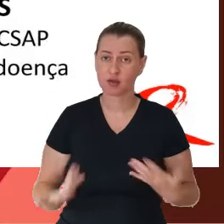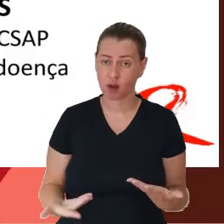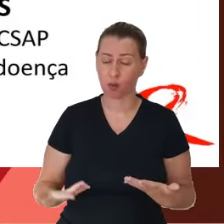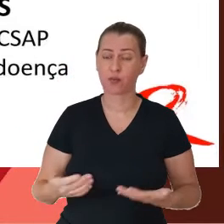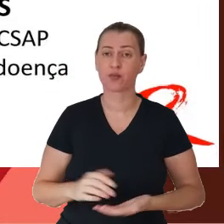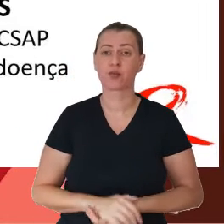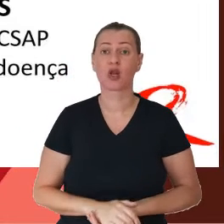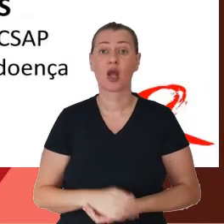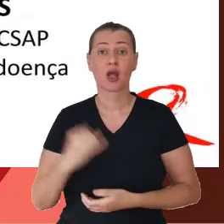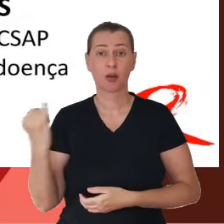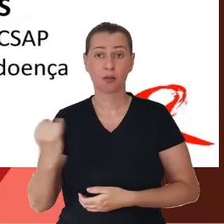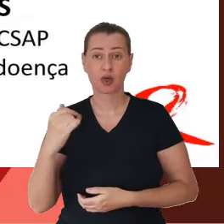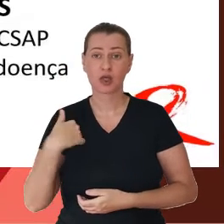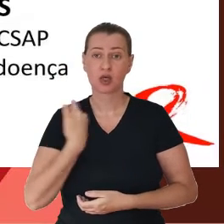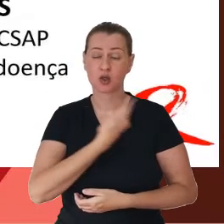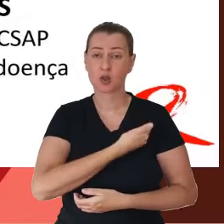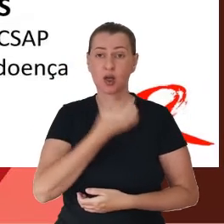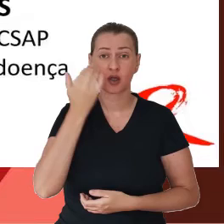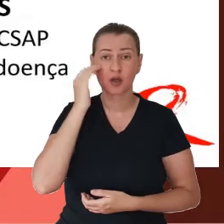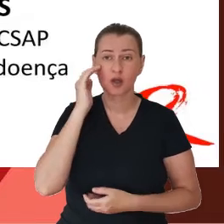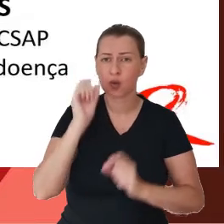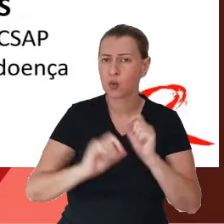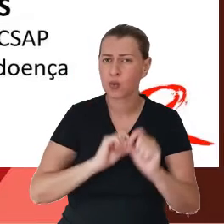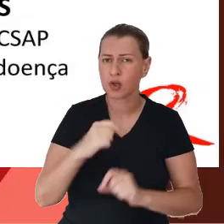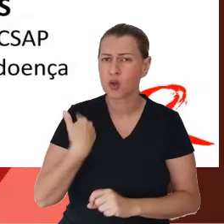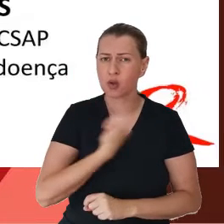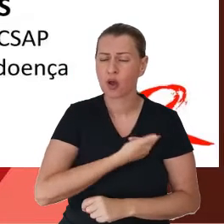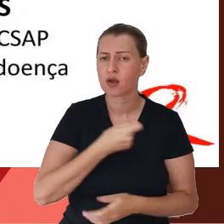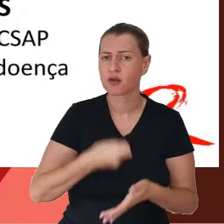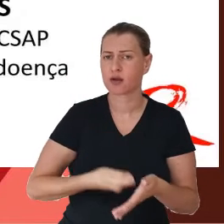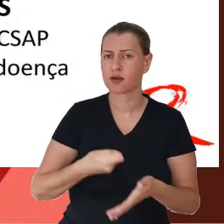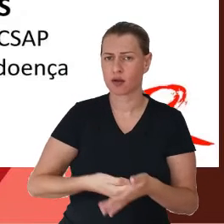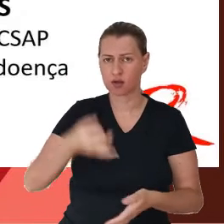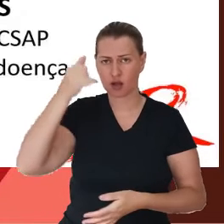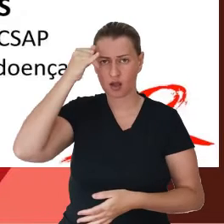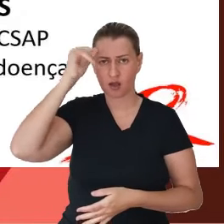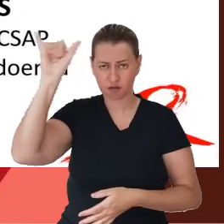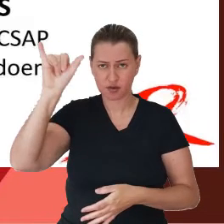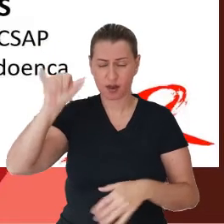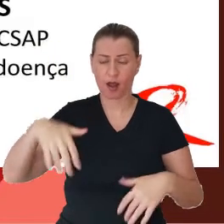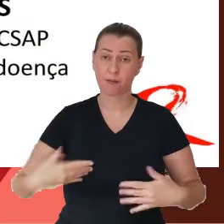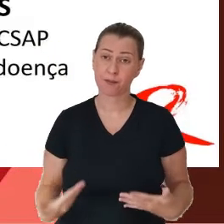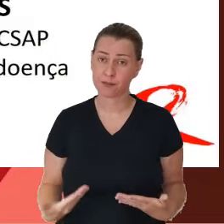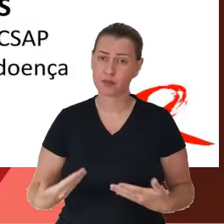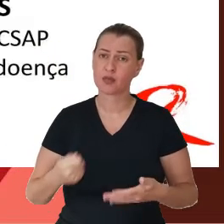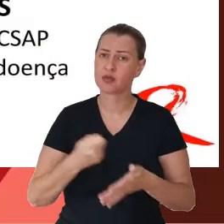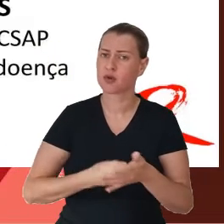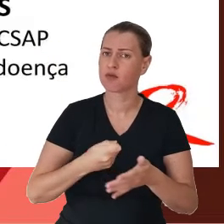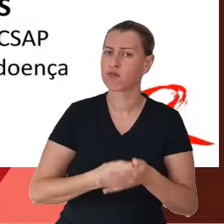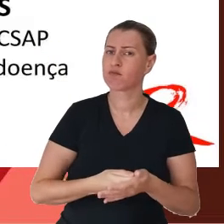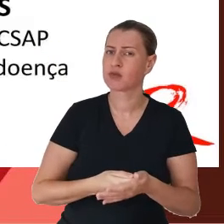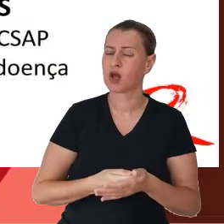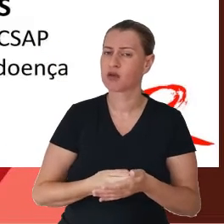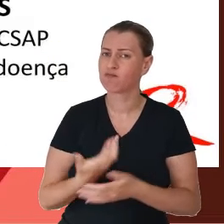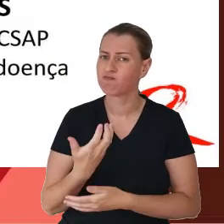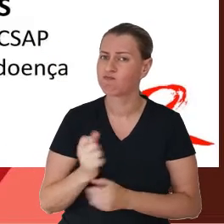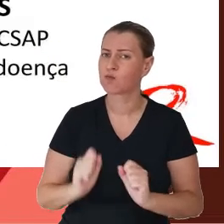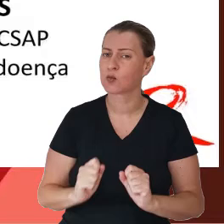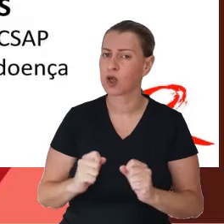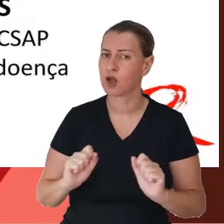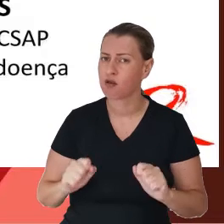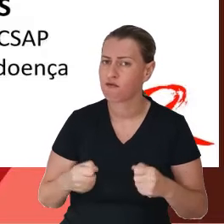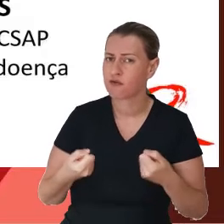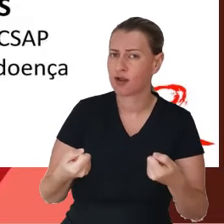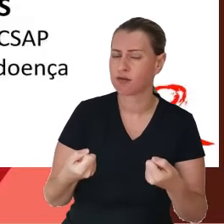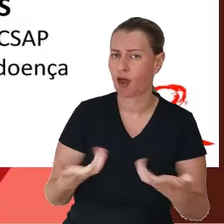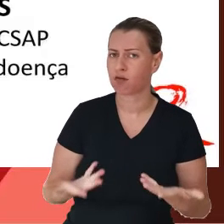PrEP, é importante a gente entender o que a gente está prevenindo, o que a gente está querendo enfrentar, né?